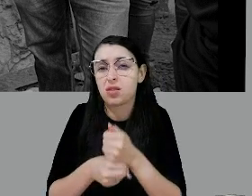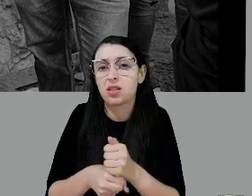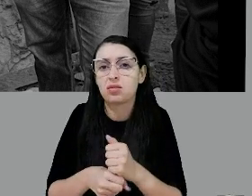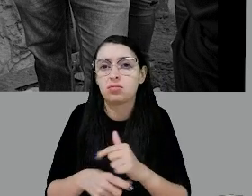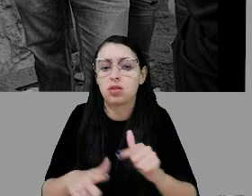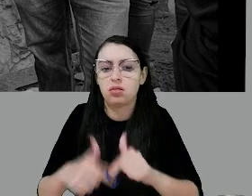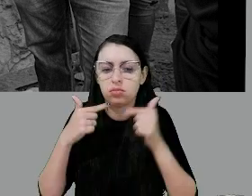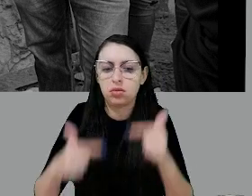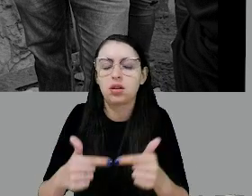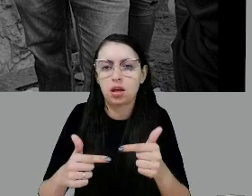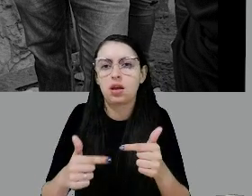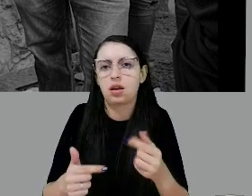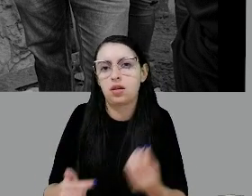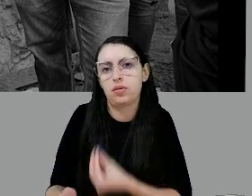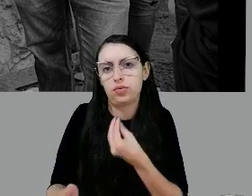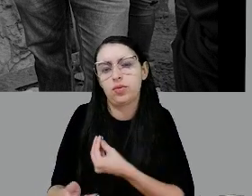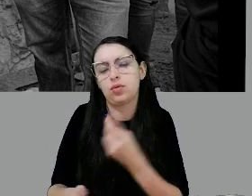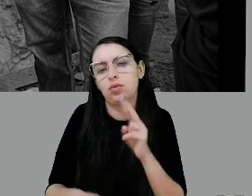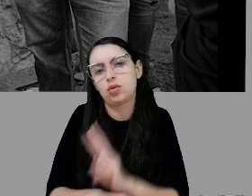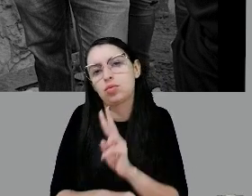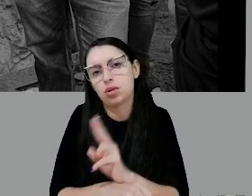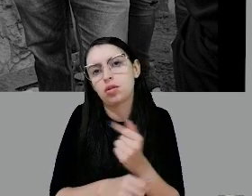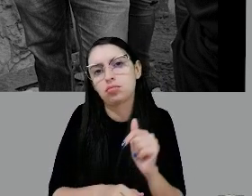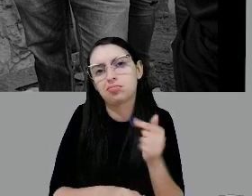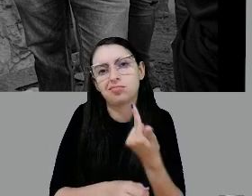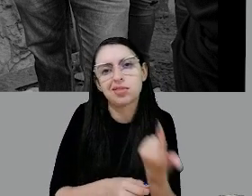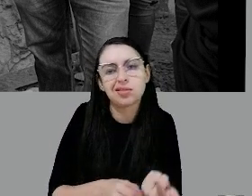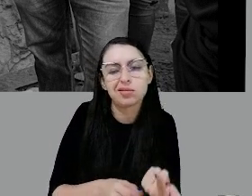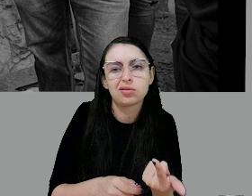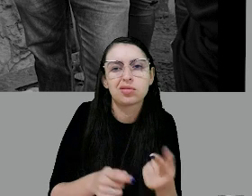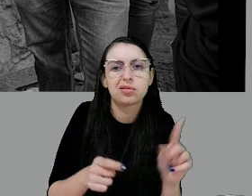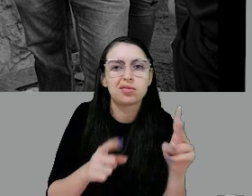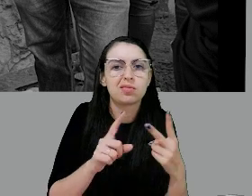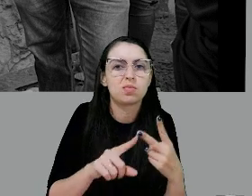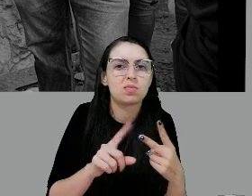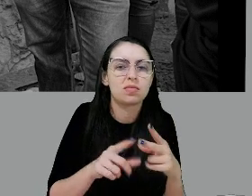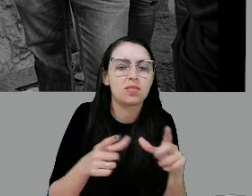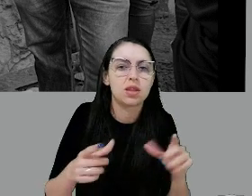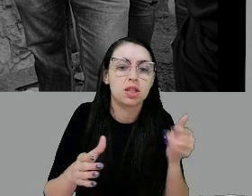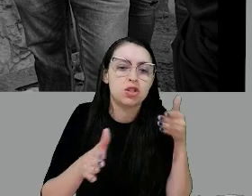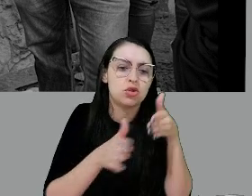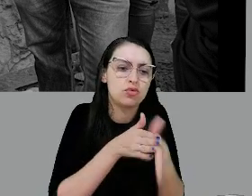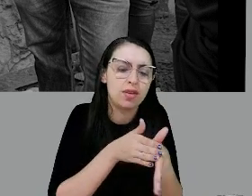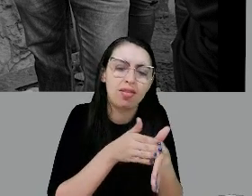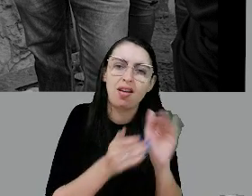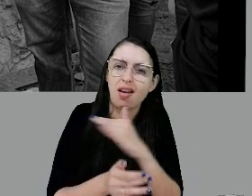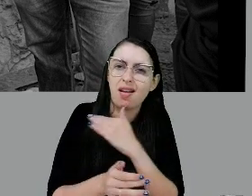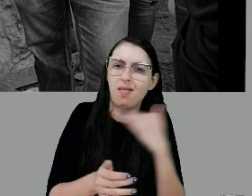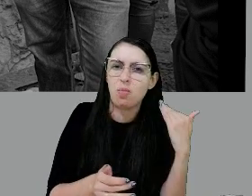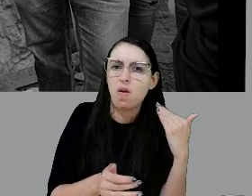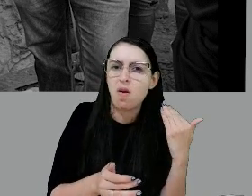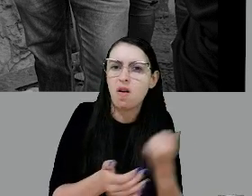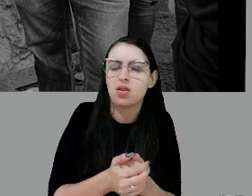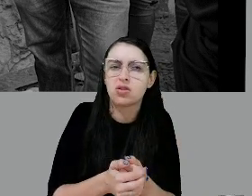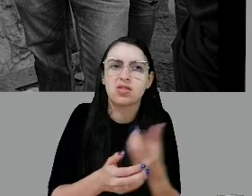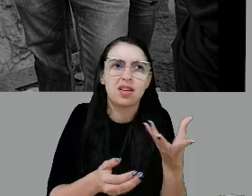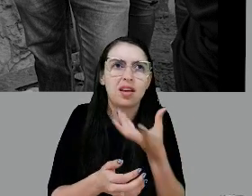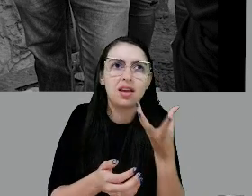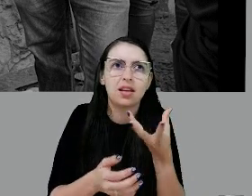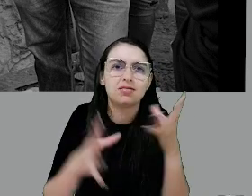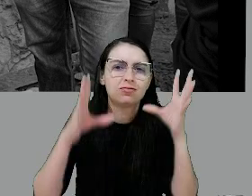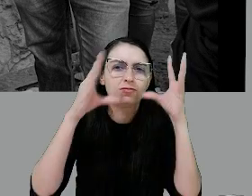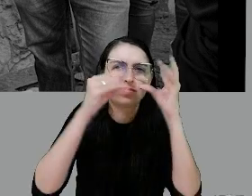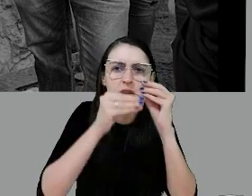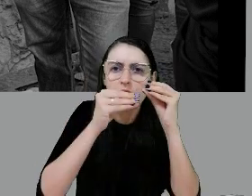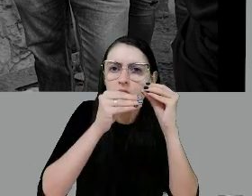de um lado, lutando para salvar a vida e do outro, eu, de certa forma, invadindo aquilo e